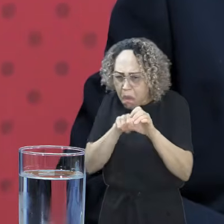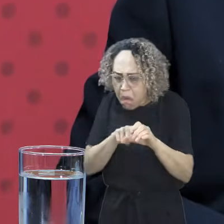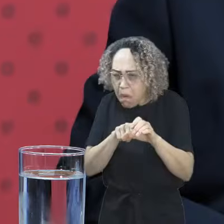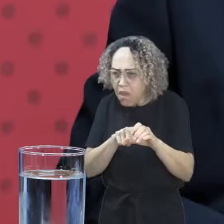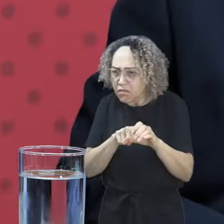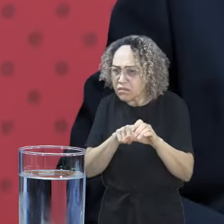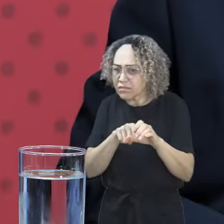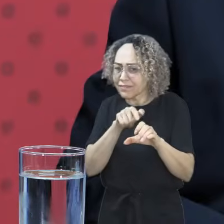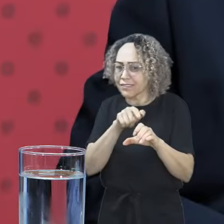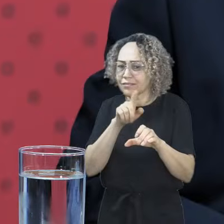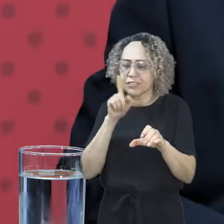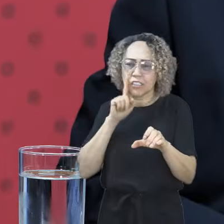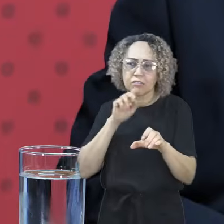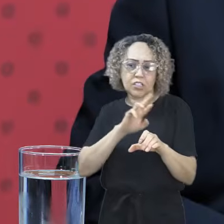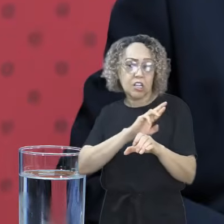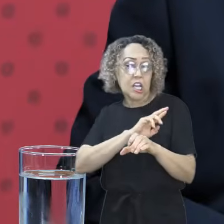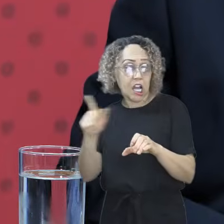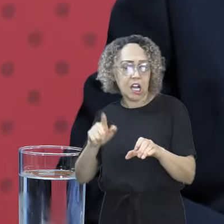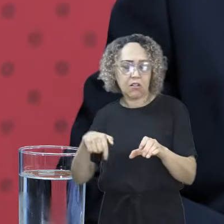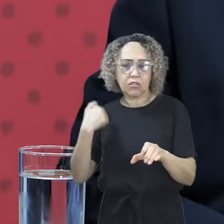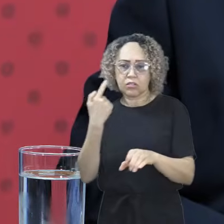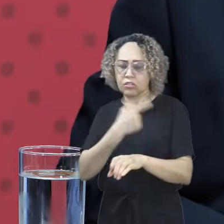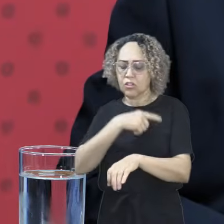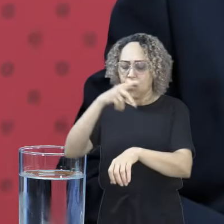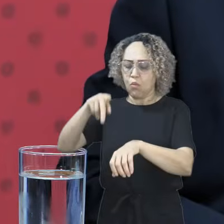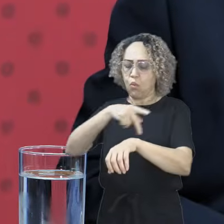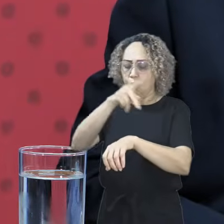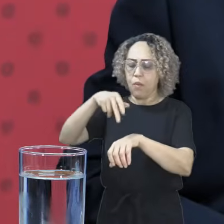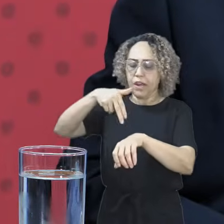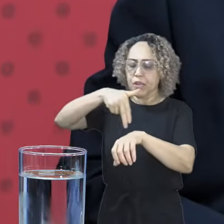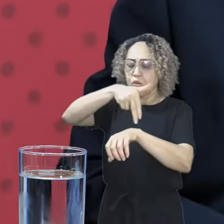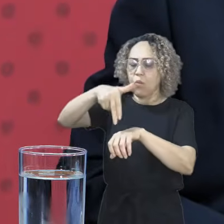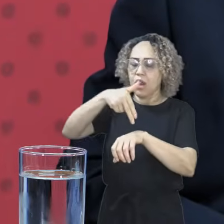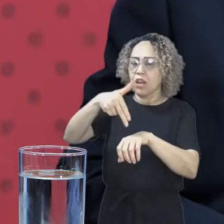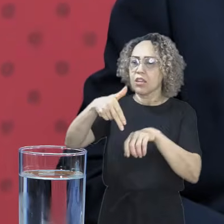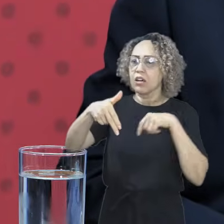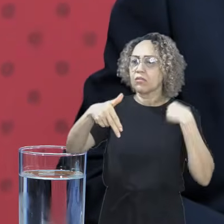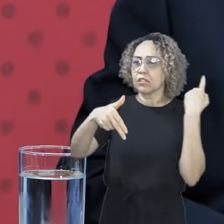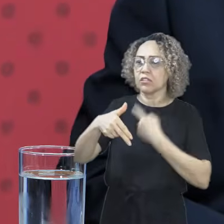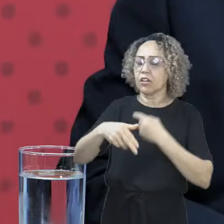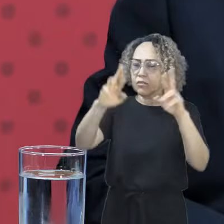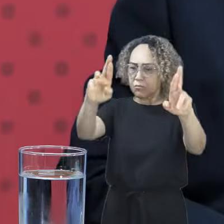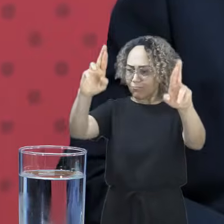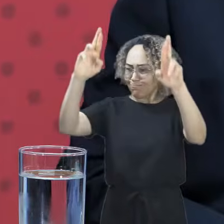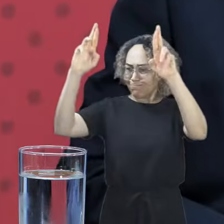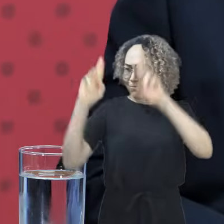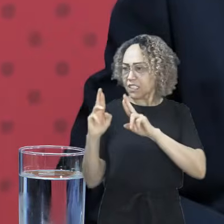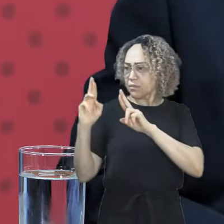somos uma nação e nós queremos ser respeitados enquanto tal. E o governo do presidente Lula se